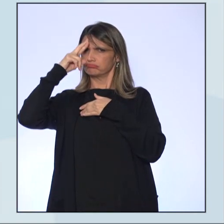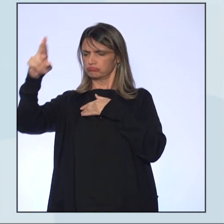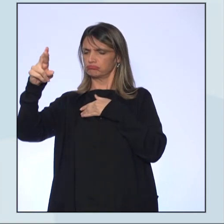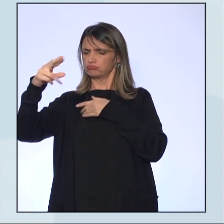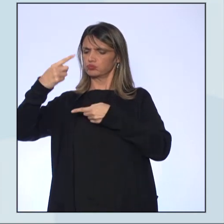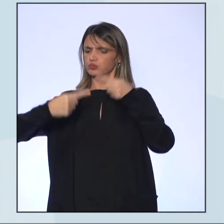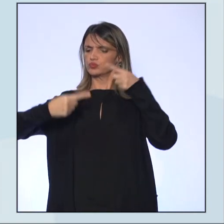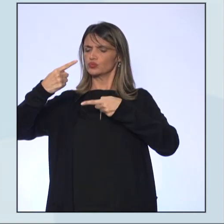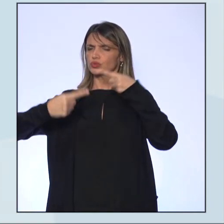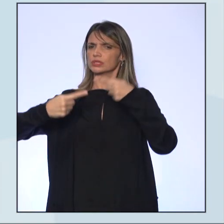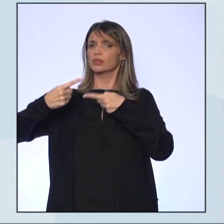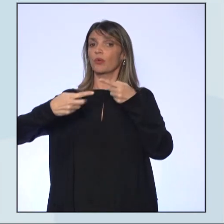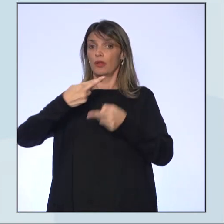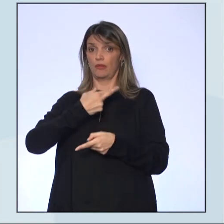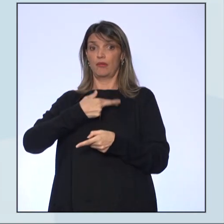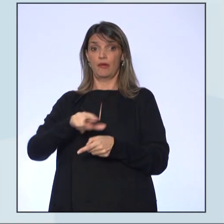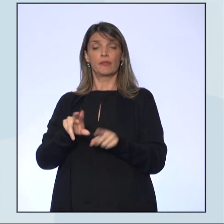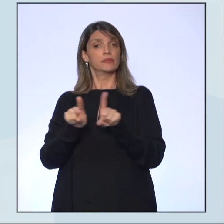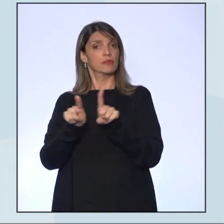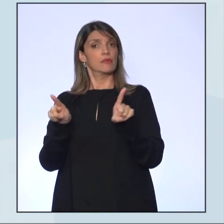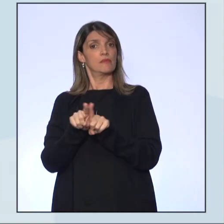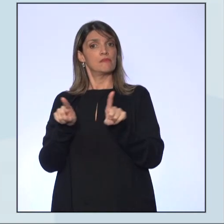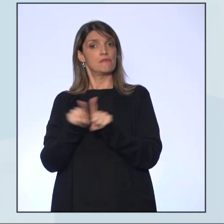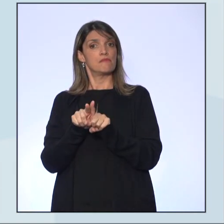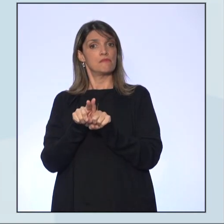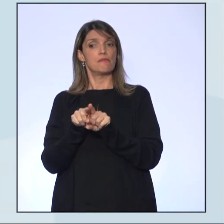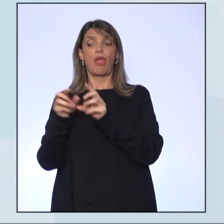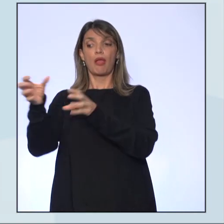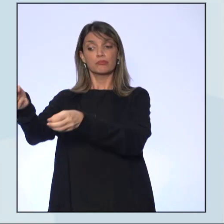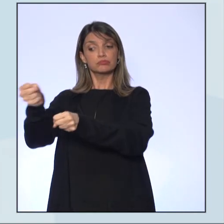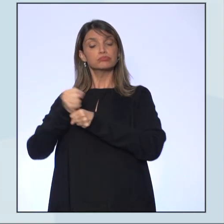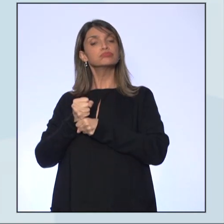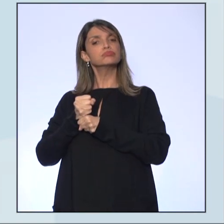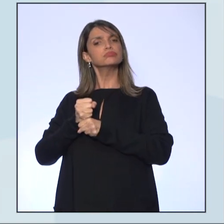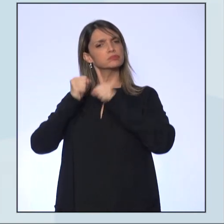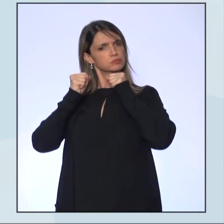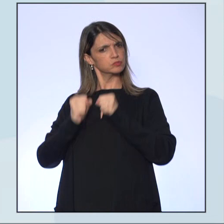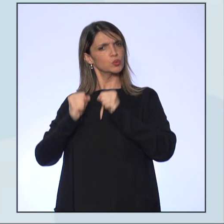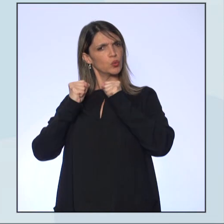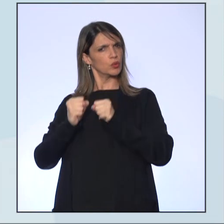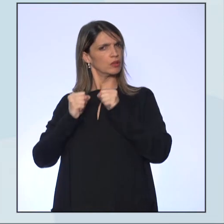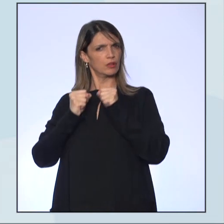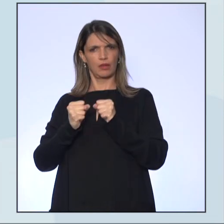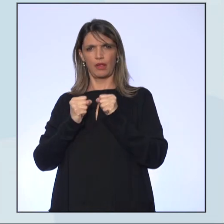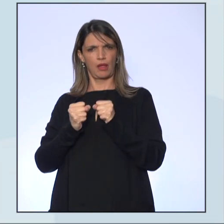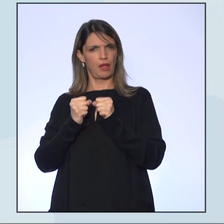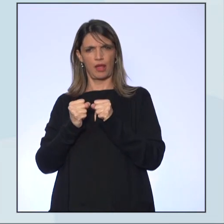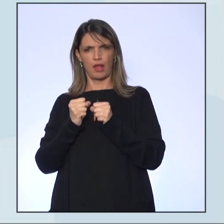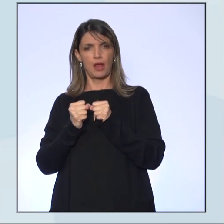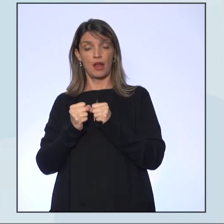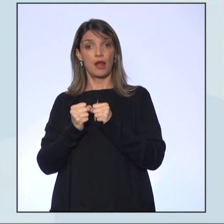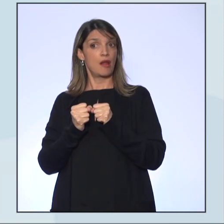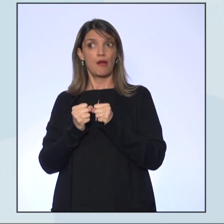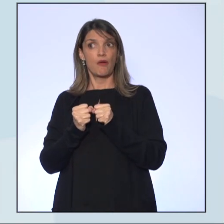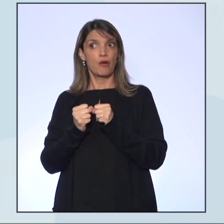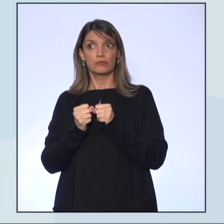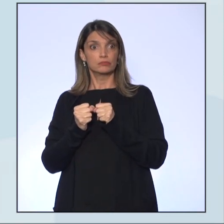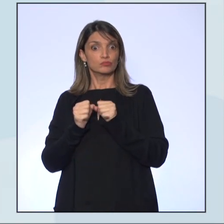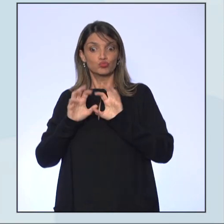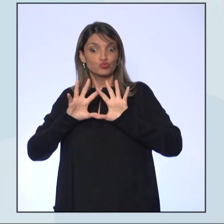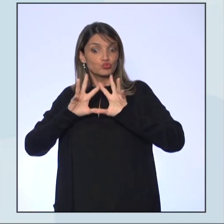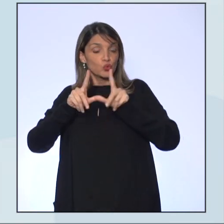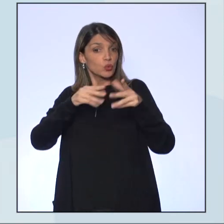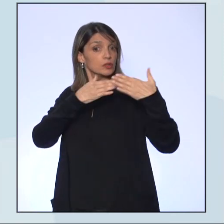vai ter todas as prerrogativas, todos os benefícios, todos os privilégios de um papa, todas as funções